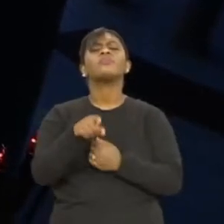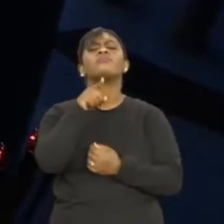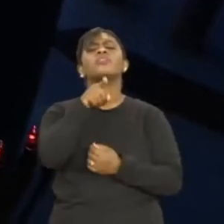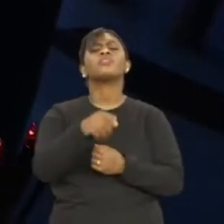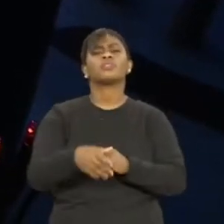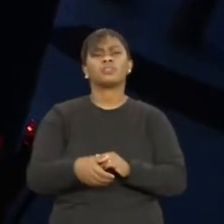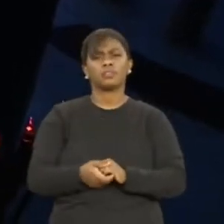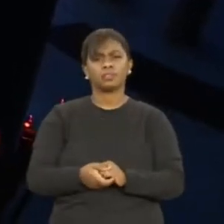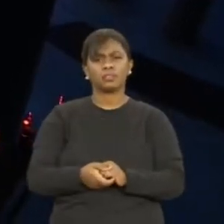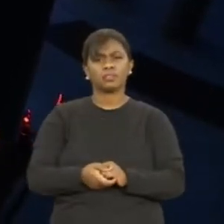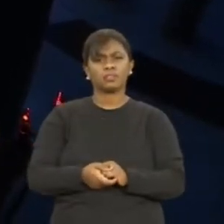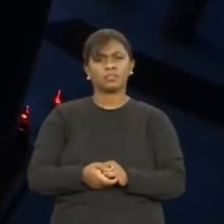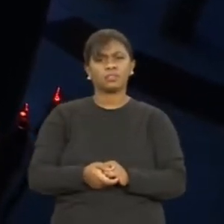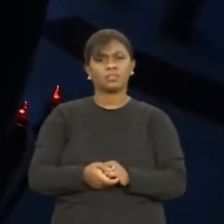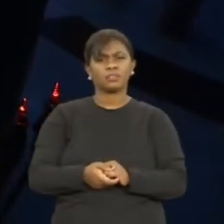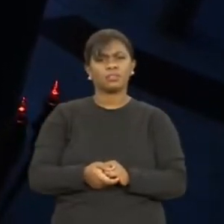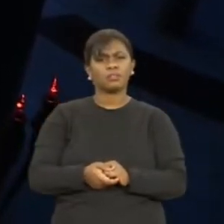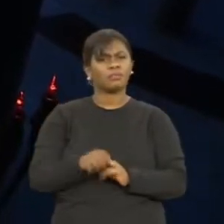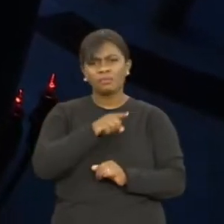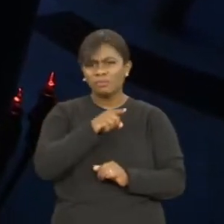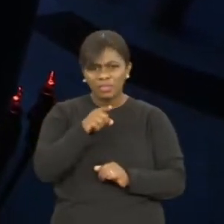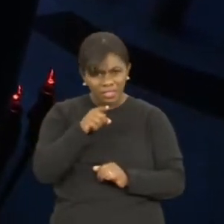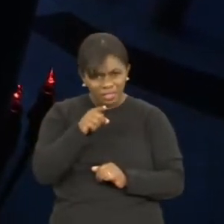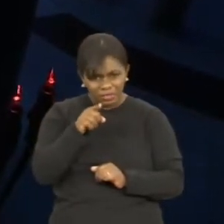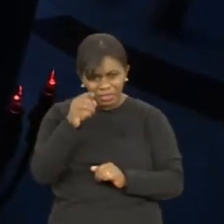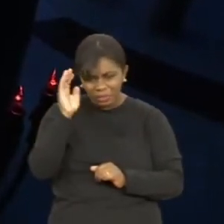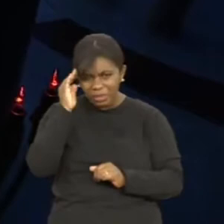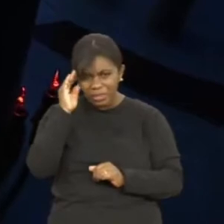Você não entendeu que não vai ser do seu jeito?